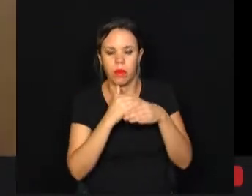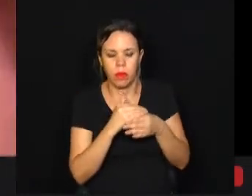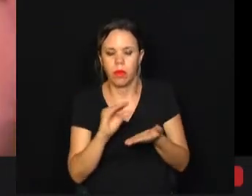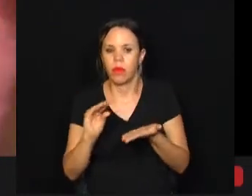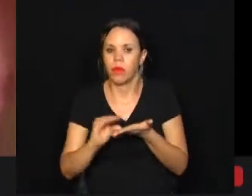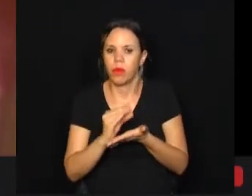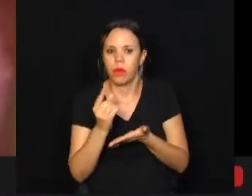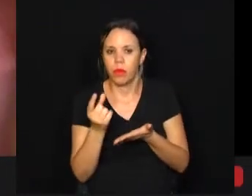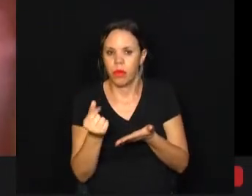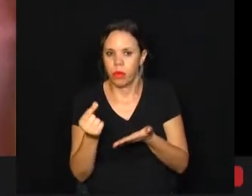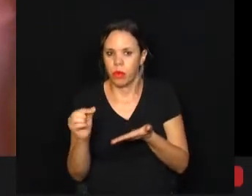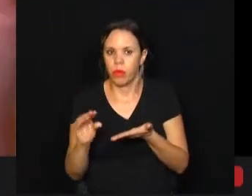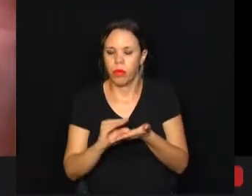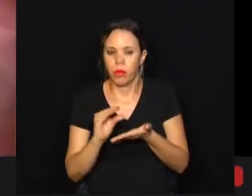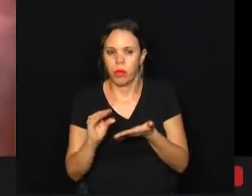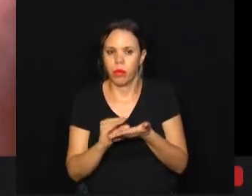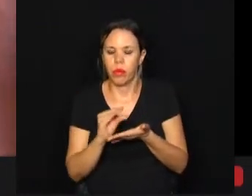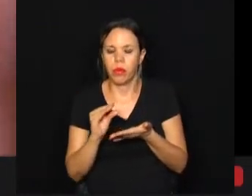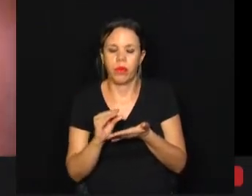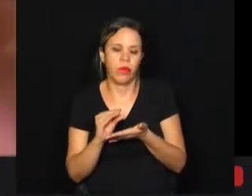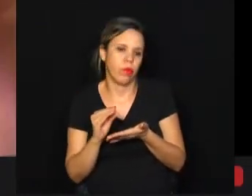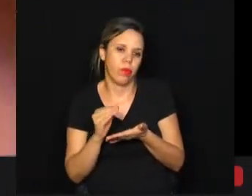recursos